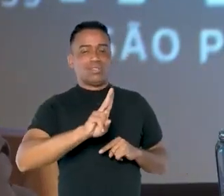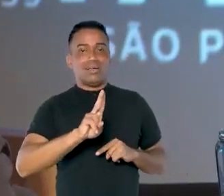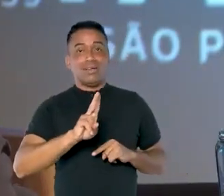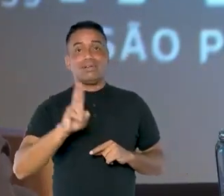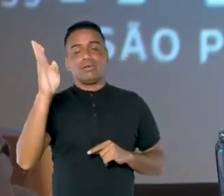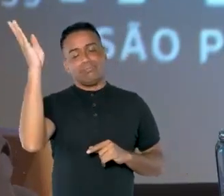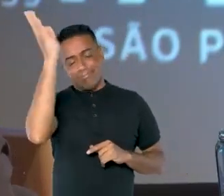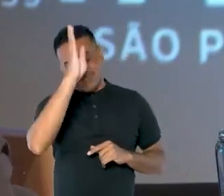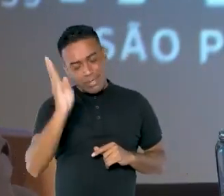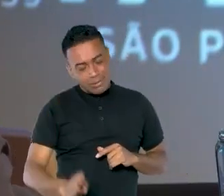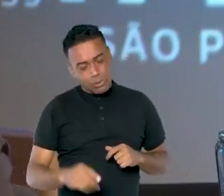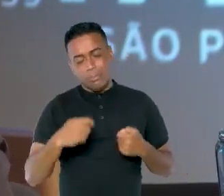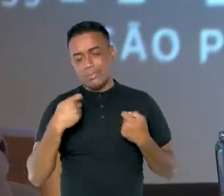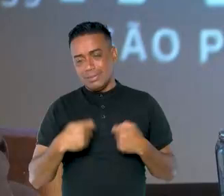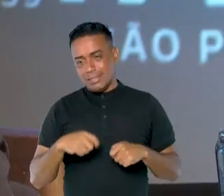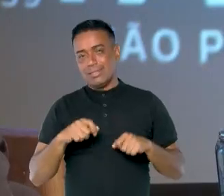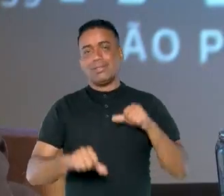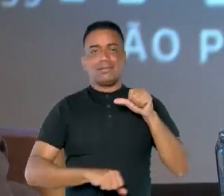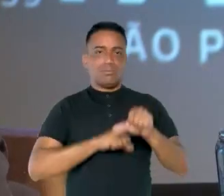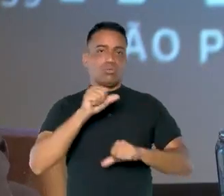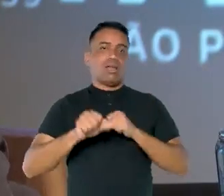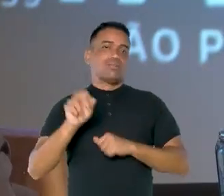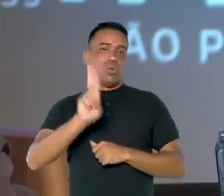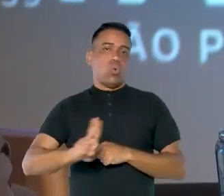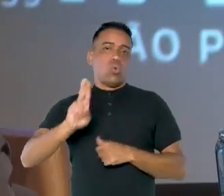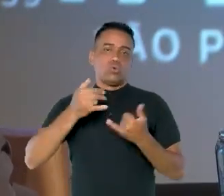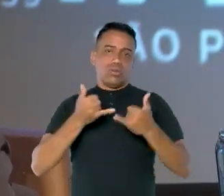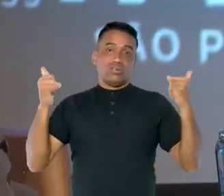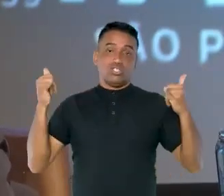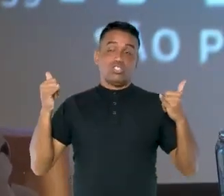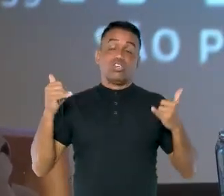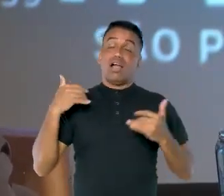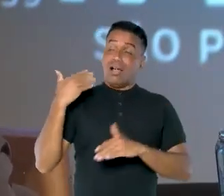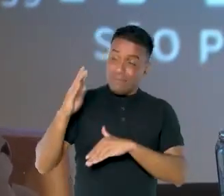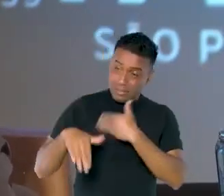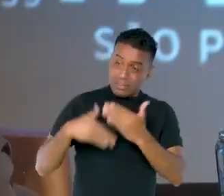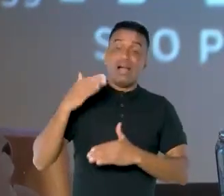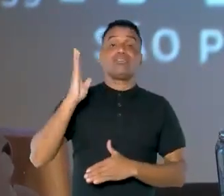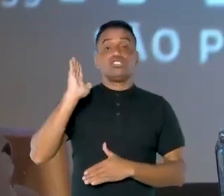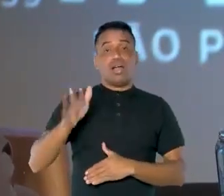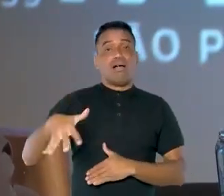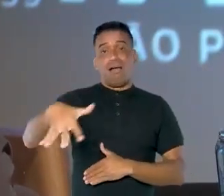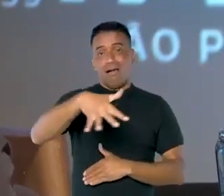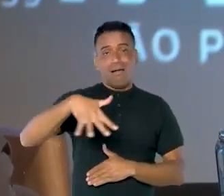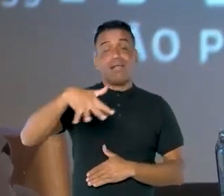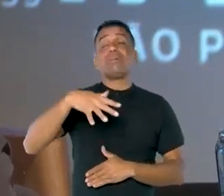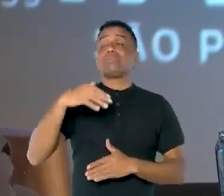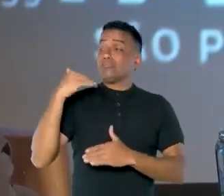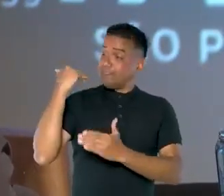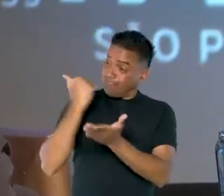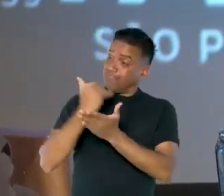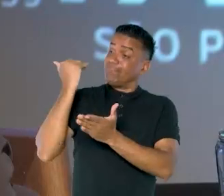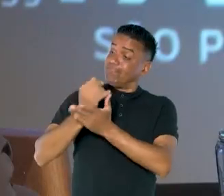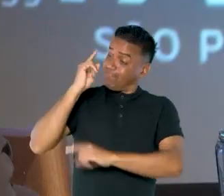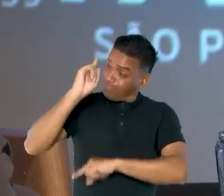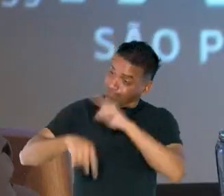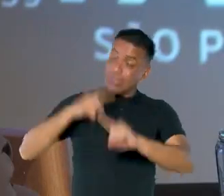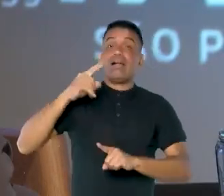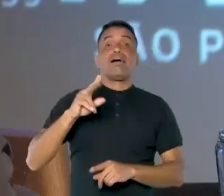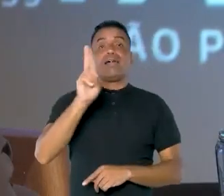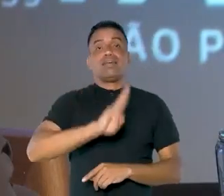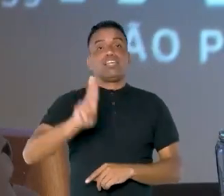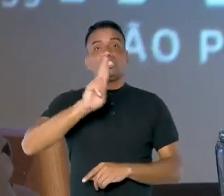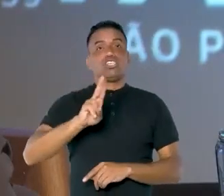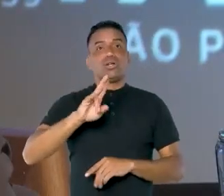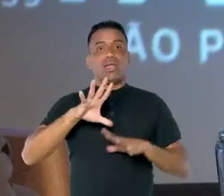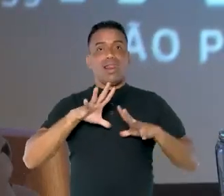precisa encaminhar essa transição energética. Nós somos avançados nesse campo, mas precisamos avançar mais. Passar por uma energia